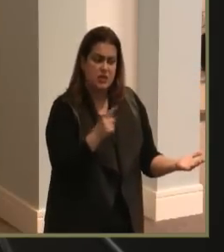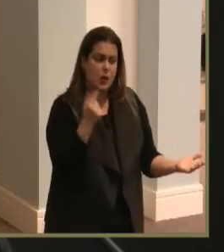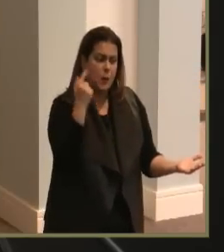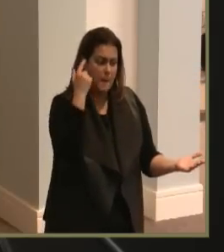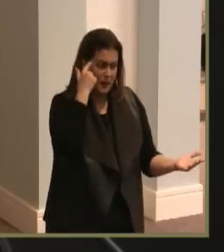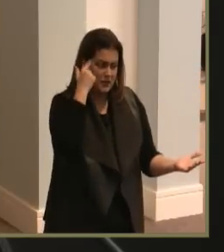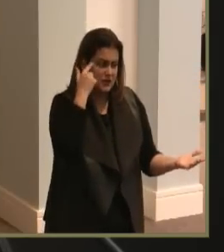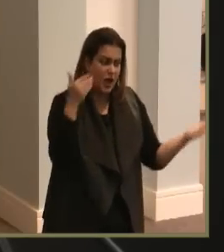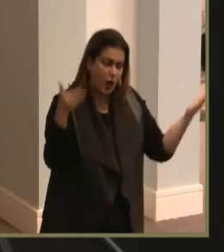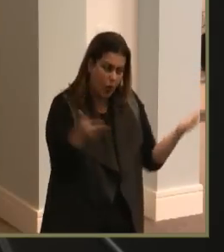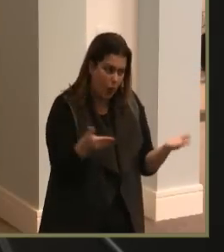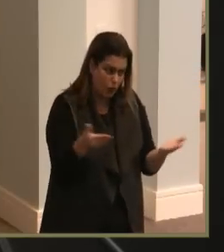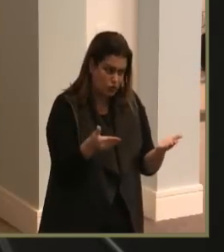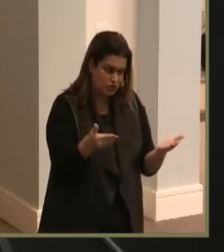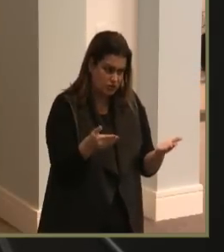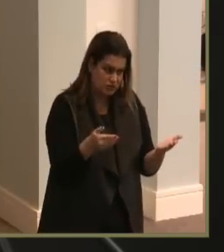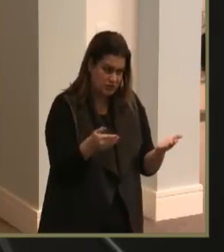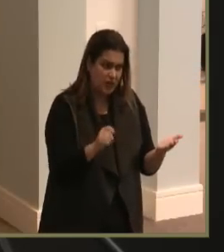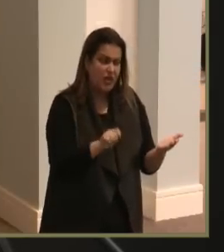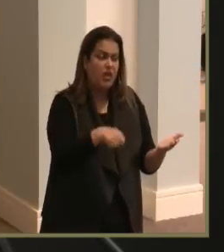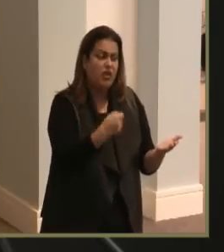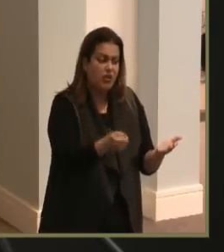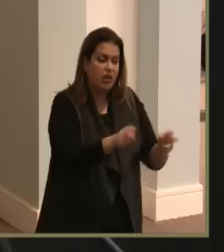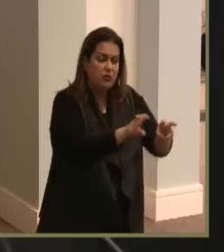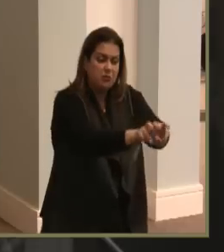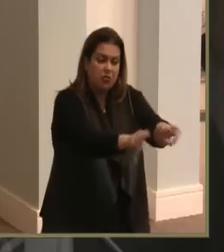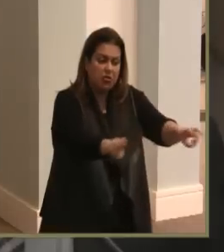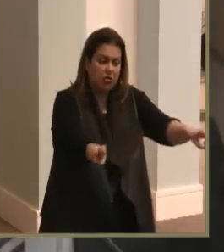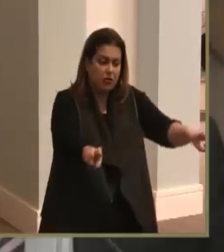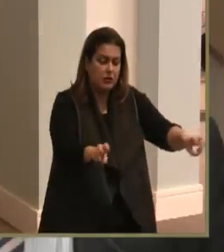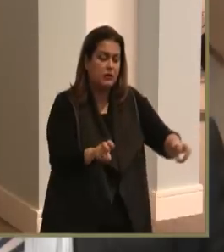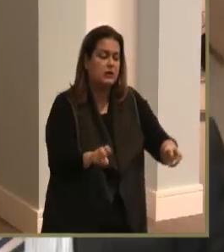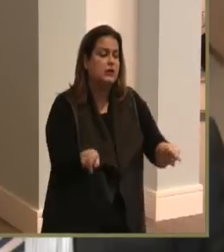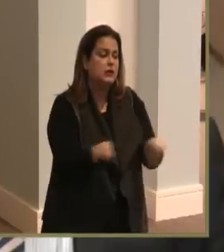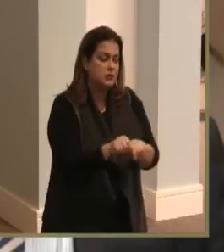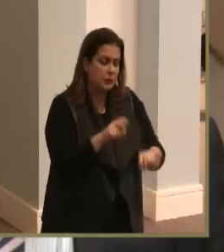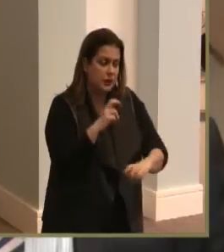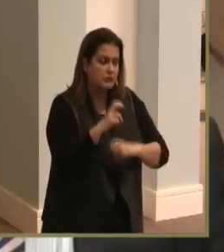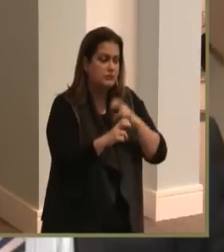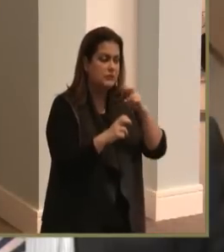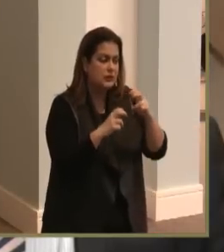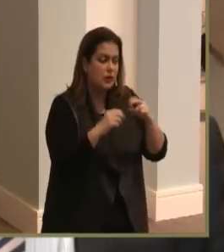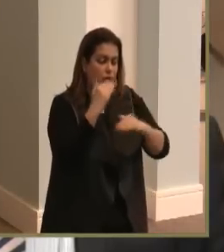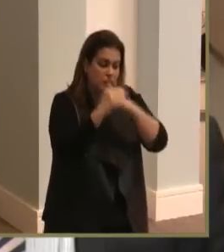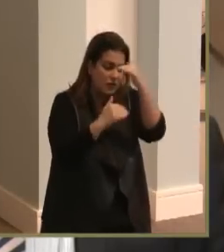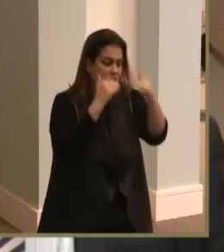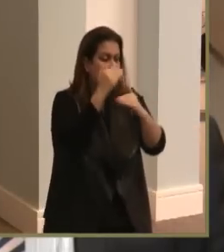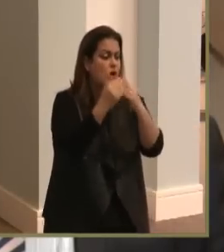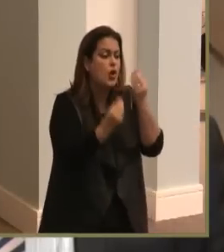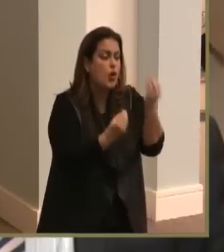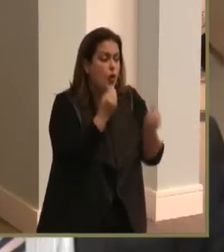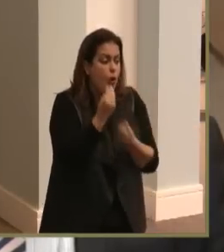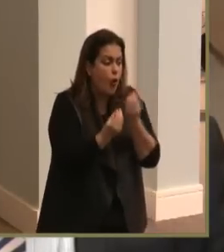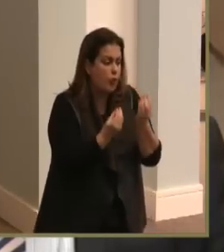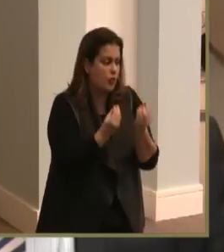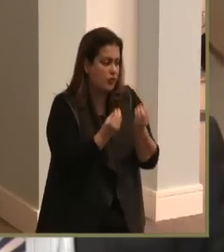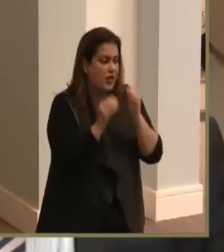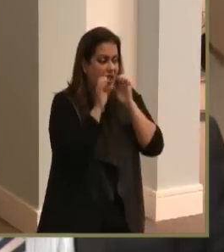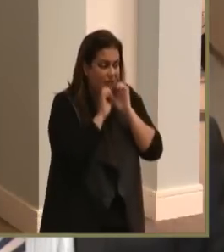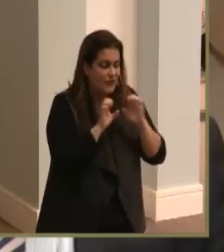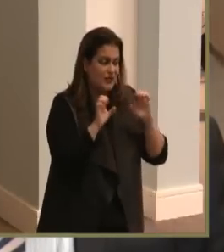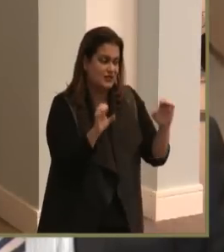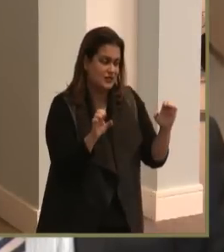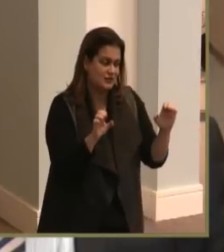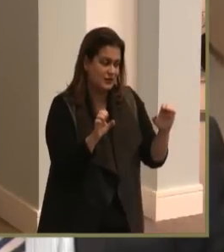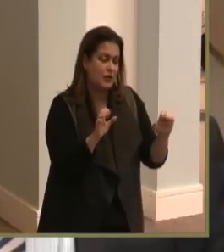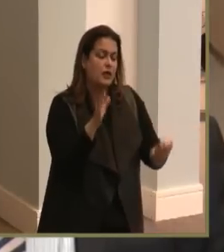nessas pessoas e pensarmos em desenvolver o alcance à capital federal, é até